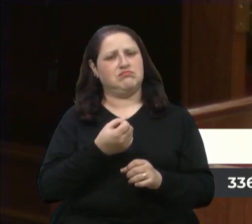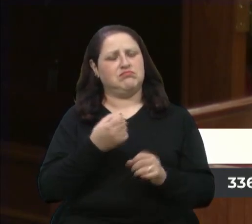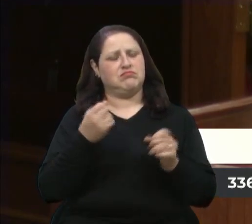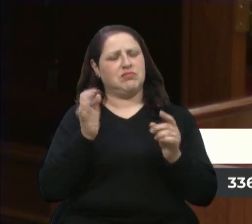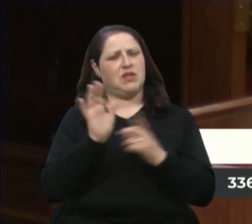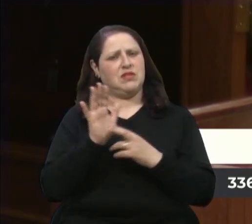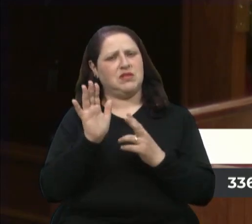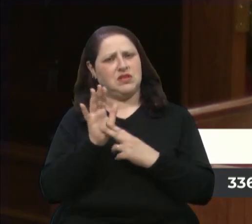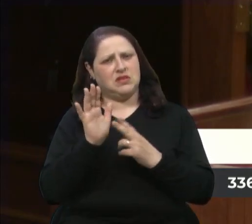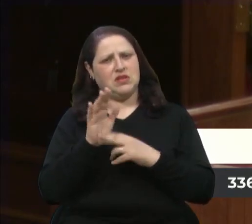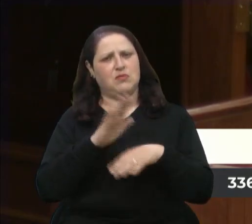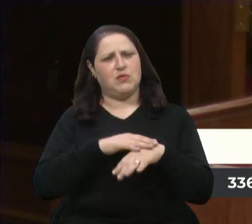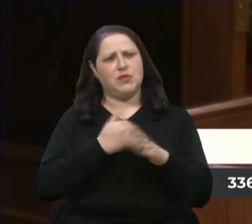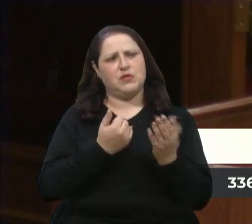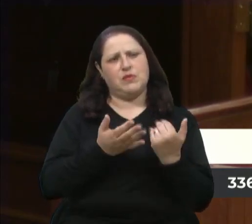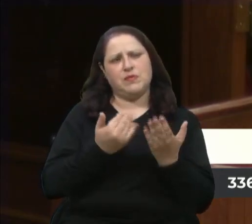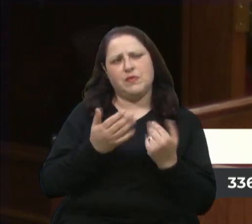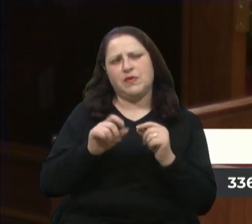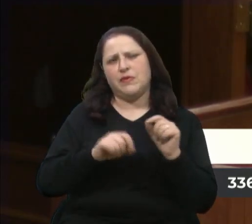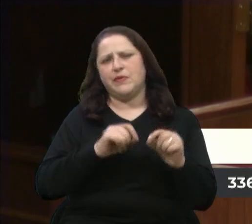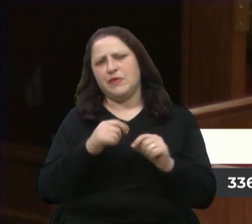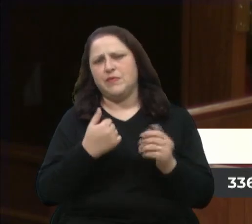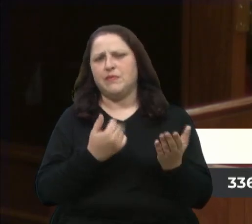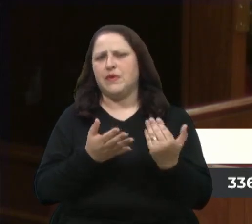uma conversa que nós tivemos conversando,